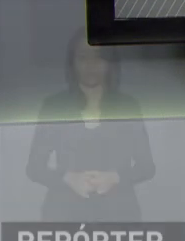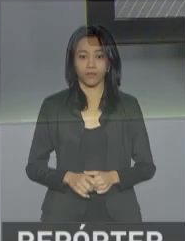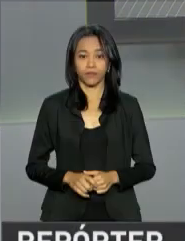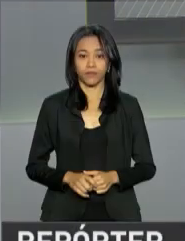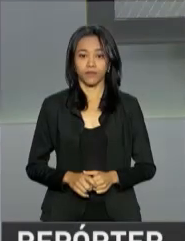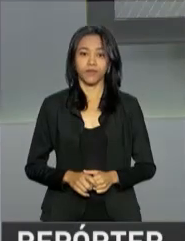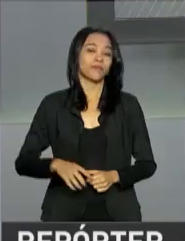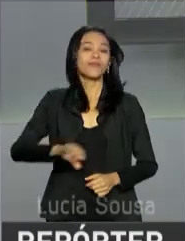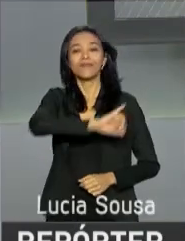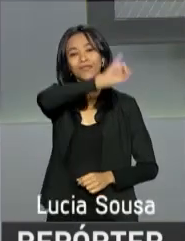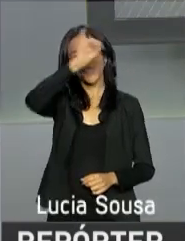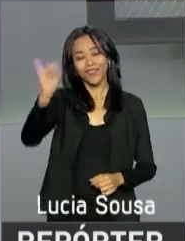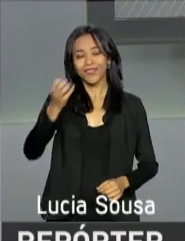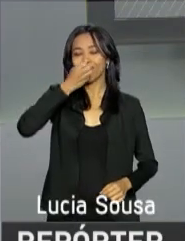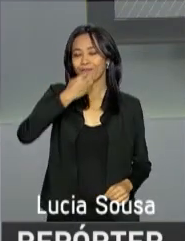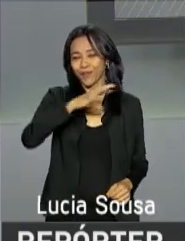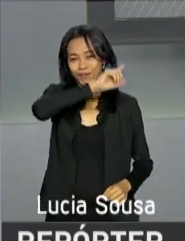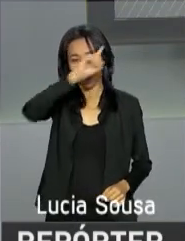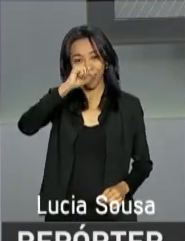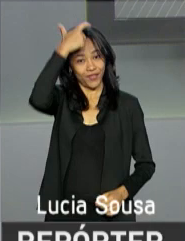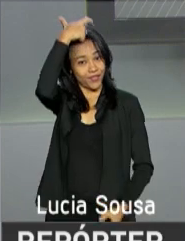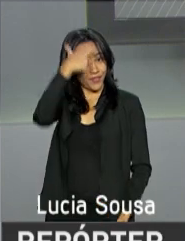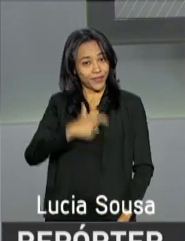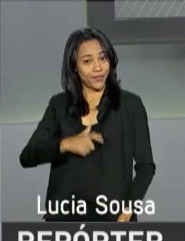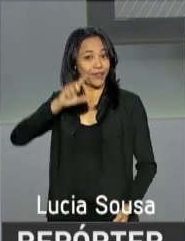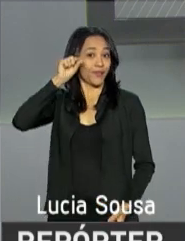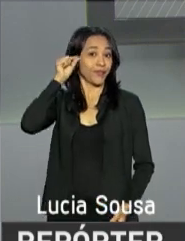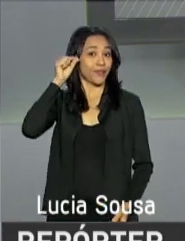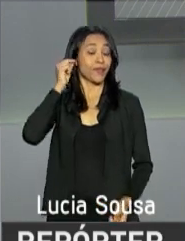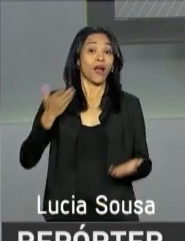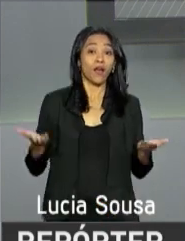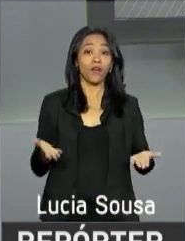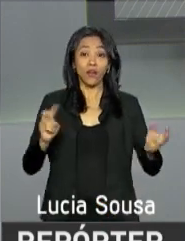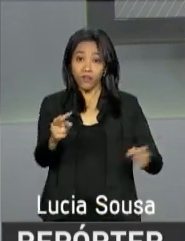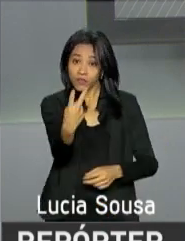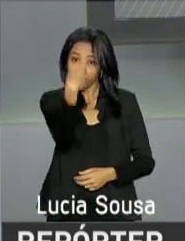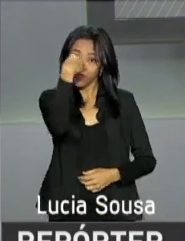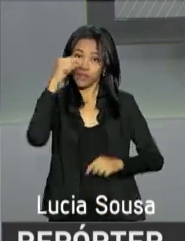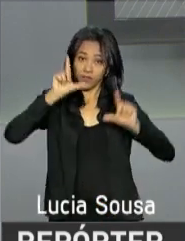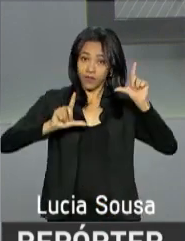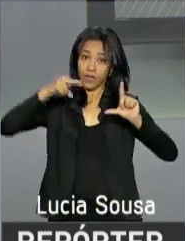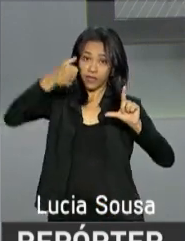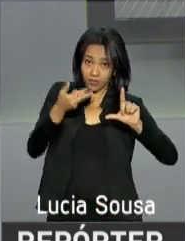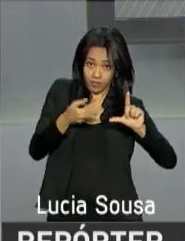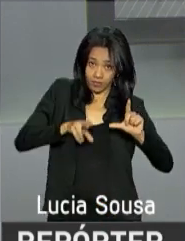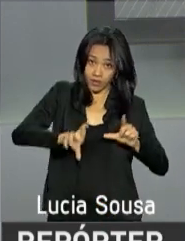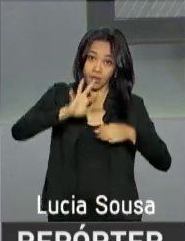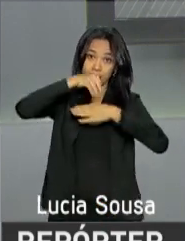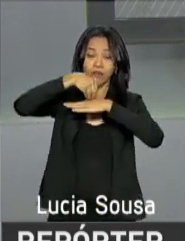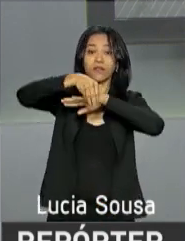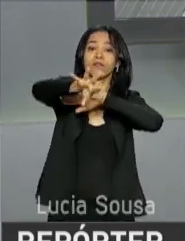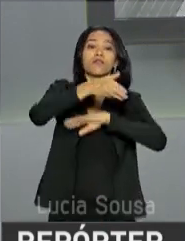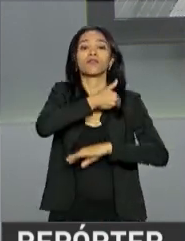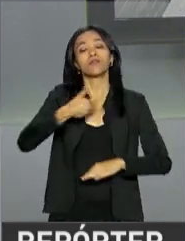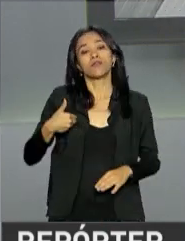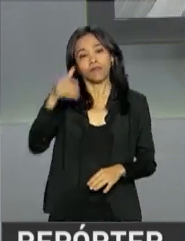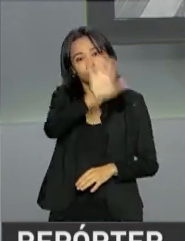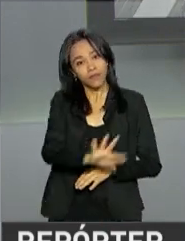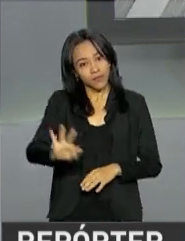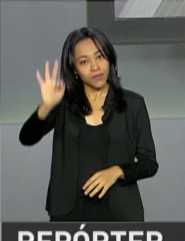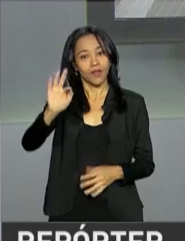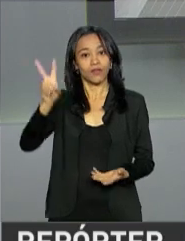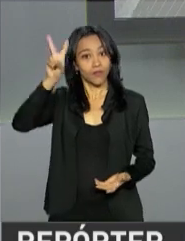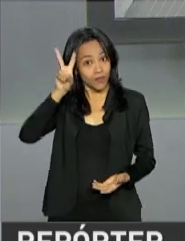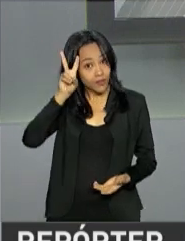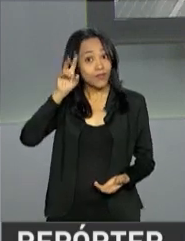olá bom dia pra você eu sou renata corsini a partir de agora você acompanha o repórter nbr com as notícias do governo federal